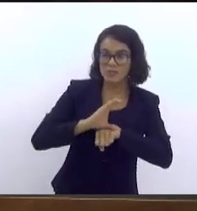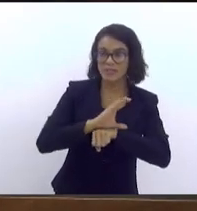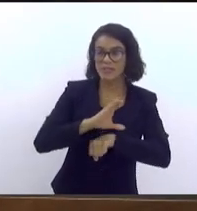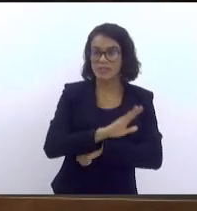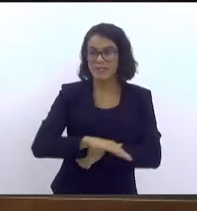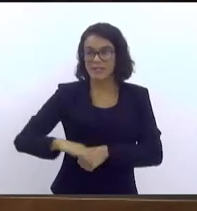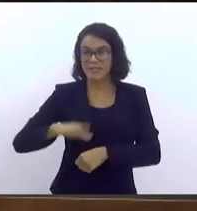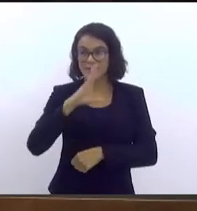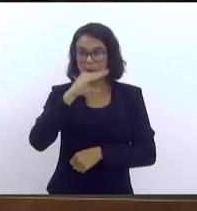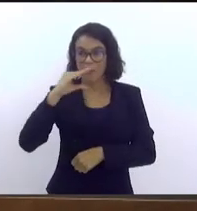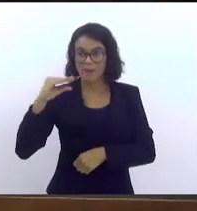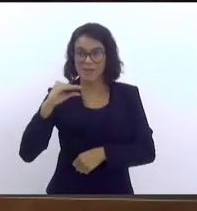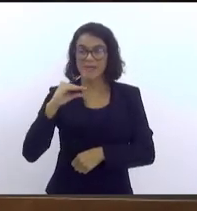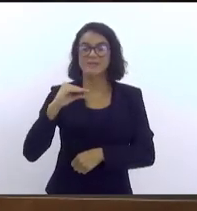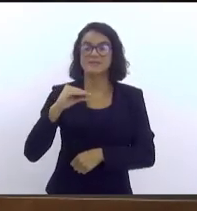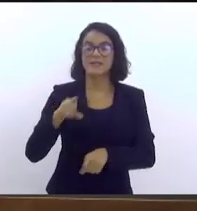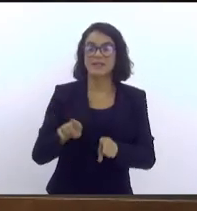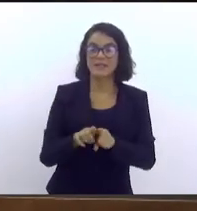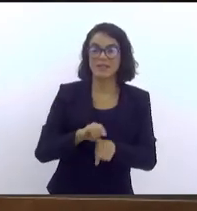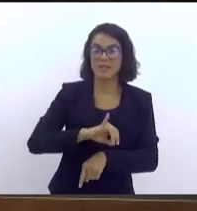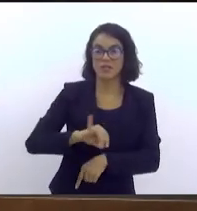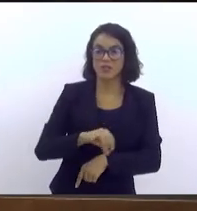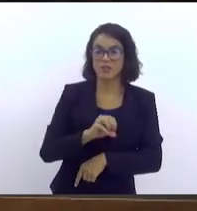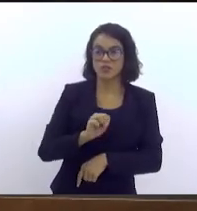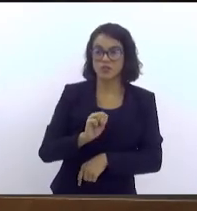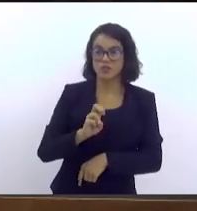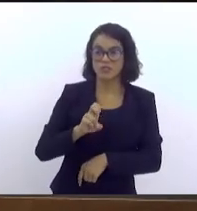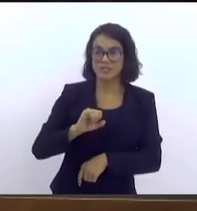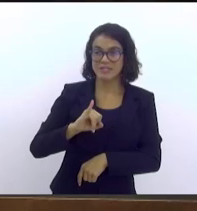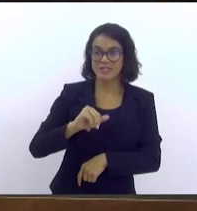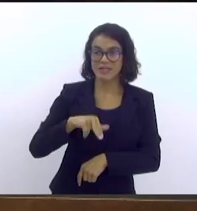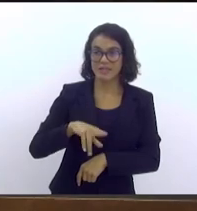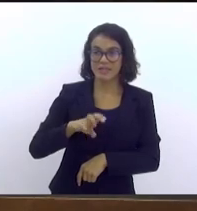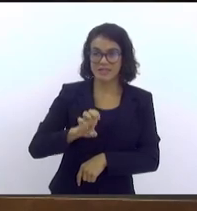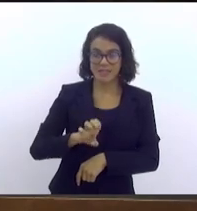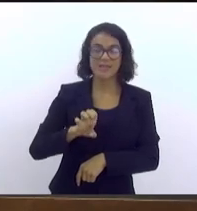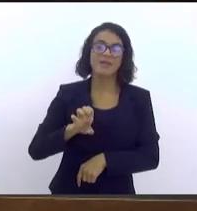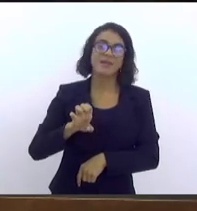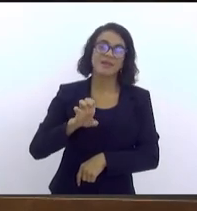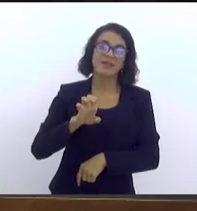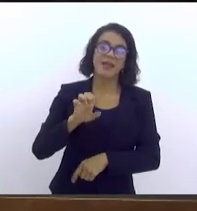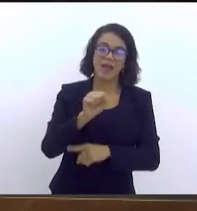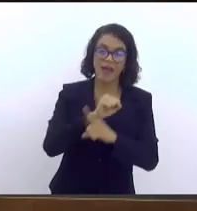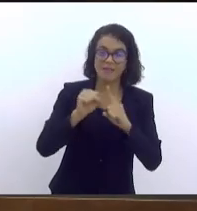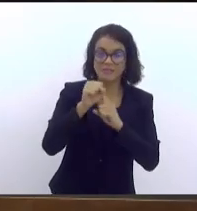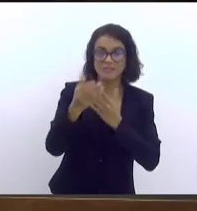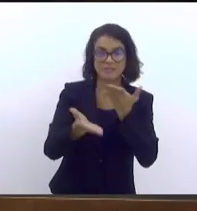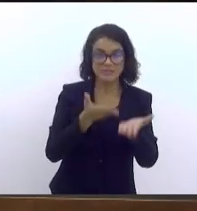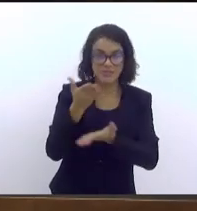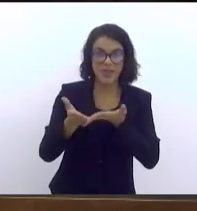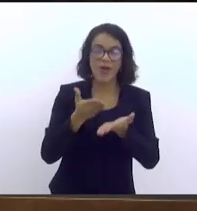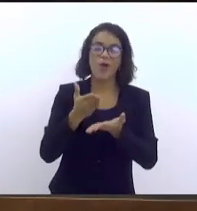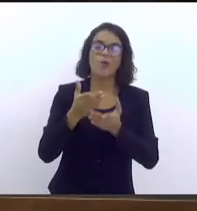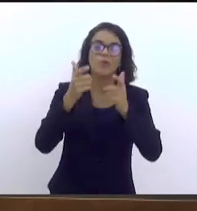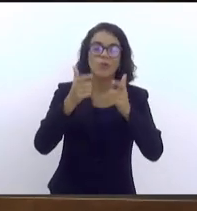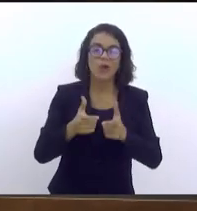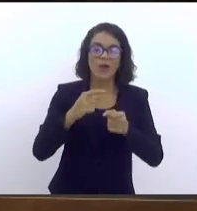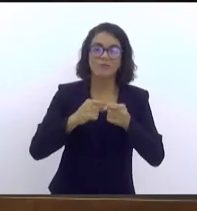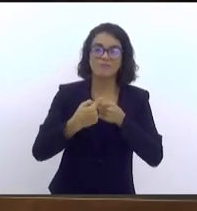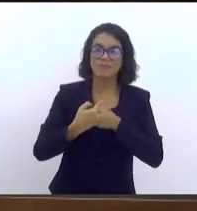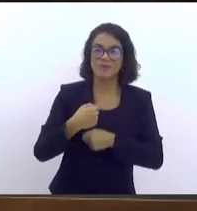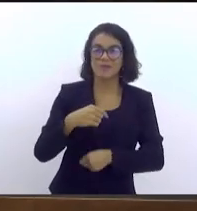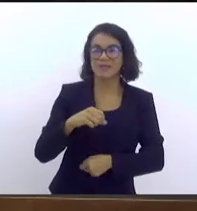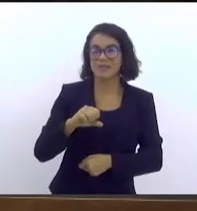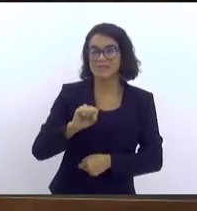de Pádua a Josiane que assistente social do Conselho de Santo Antônio de Pádua queria também agradecer a